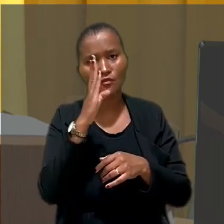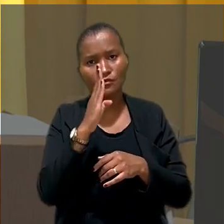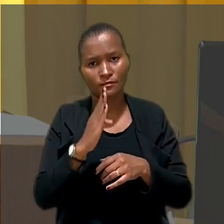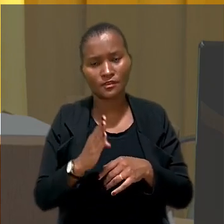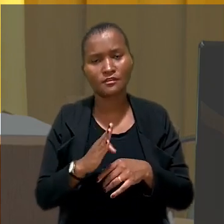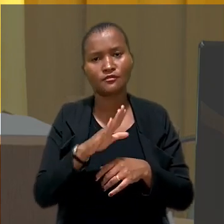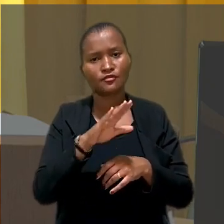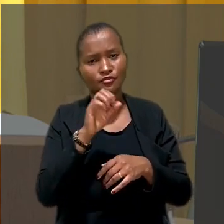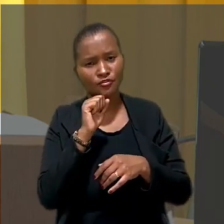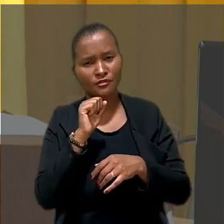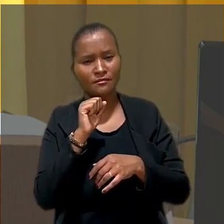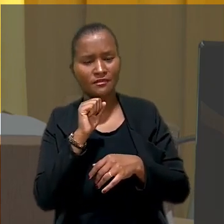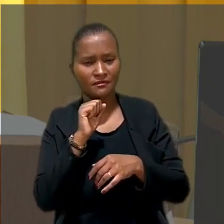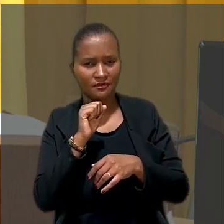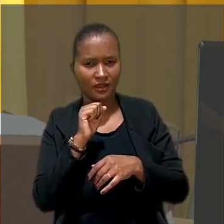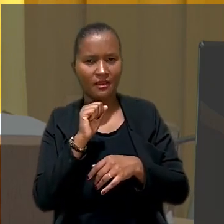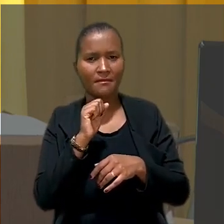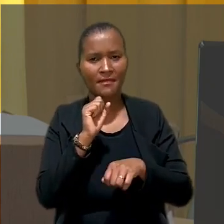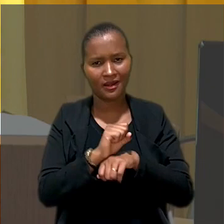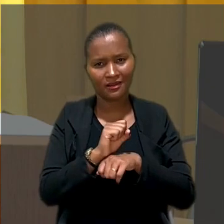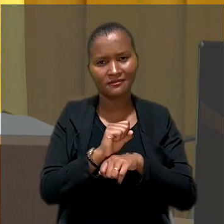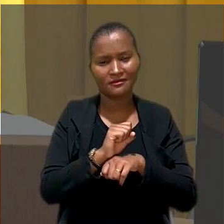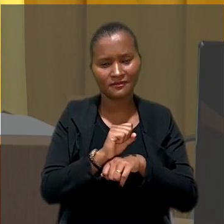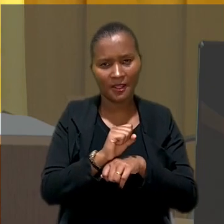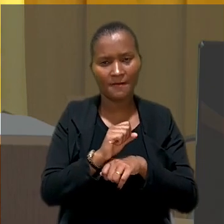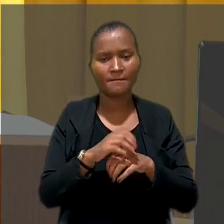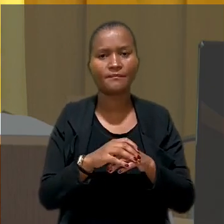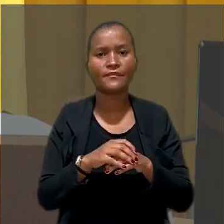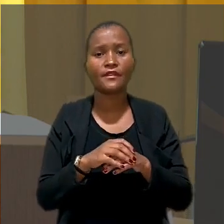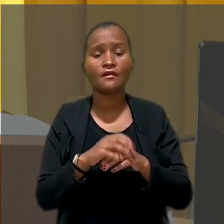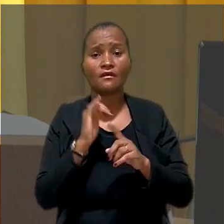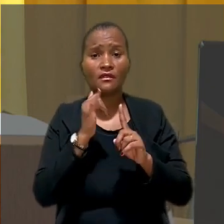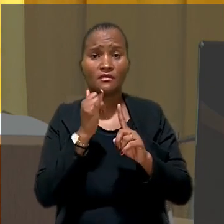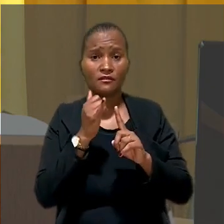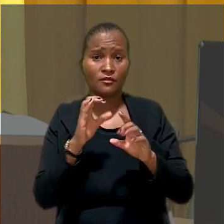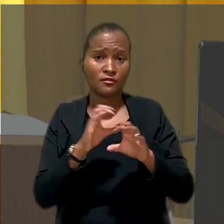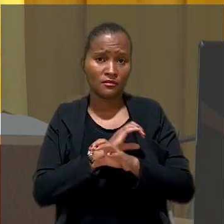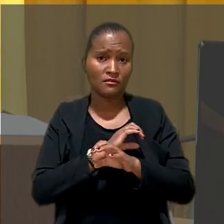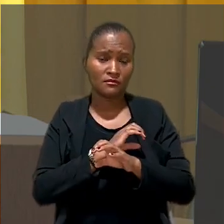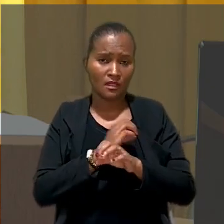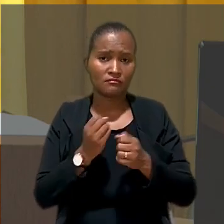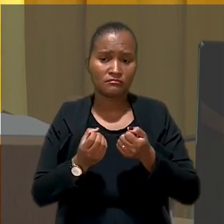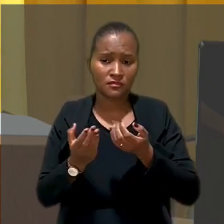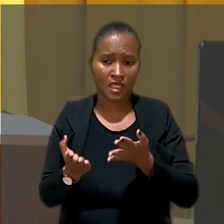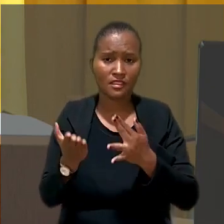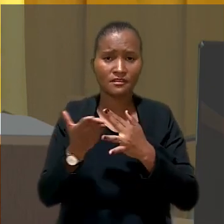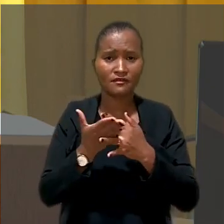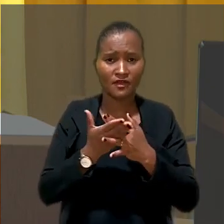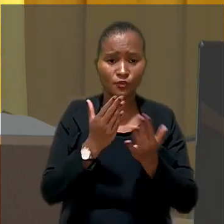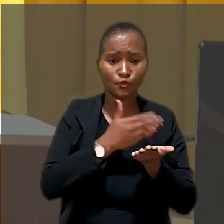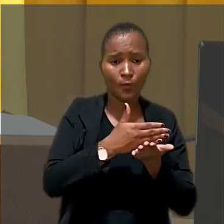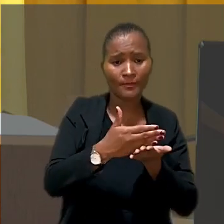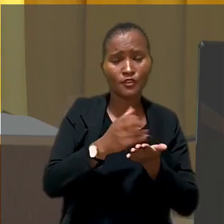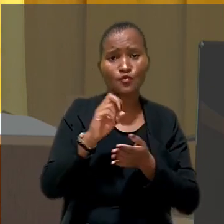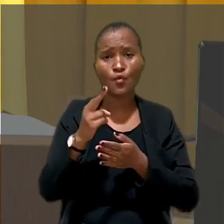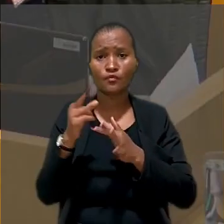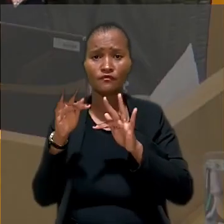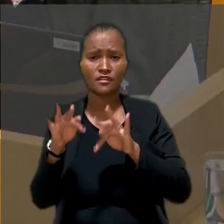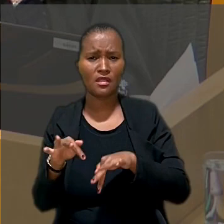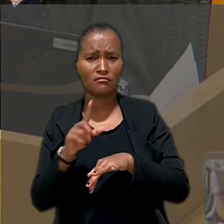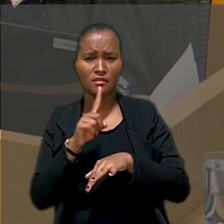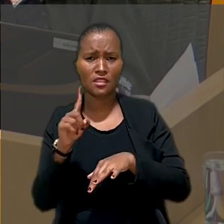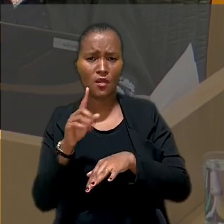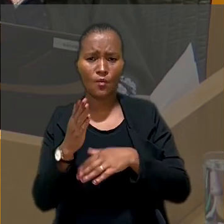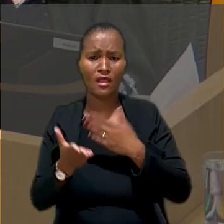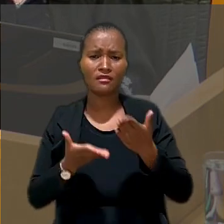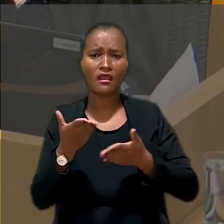Brasil chama parada do cafezinho. Nesse contexto, o relator concluiu que a concessão do intervalo no início ou no fim da jornada